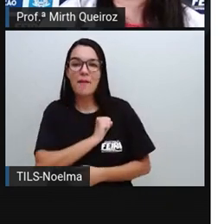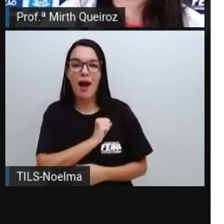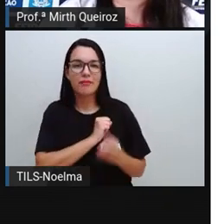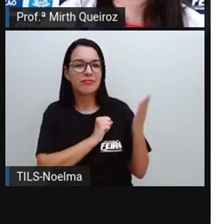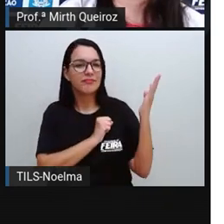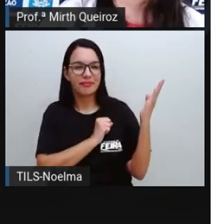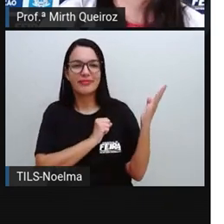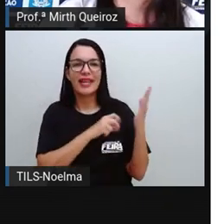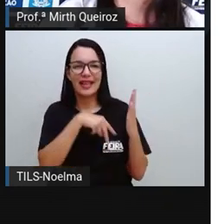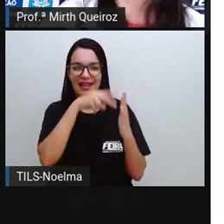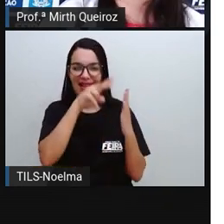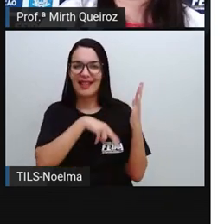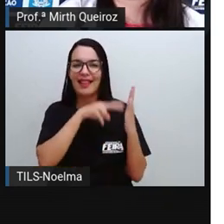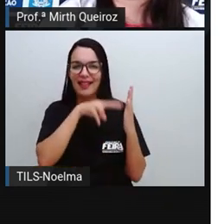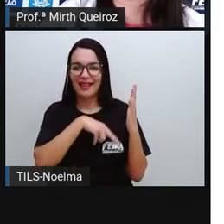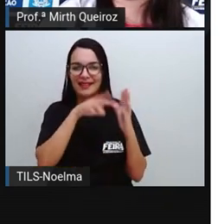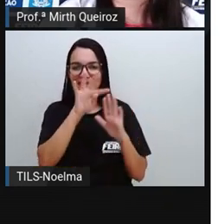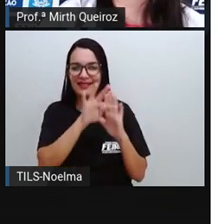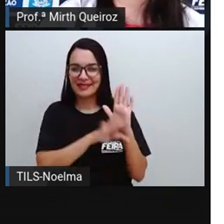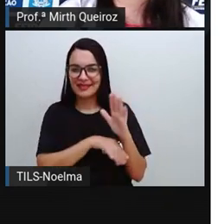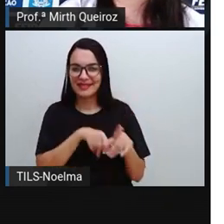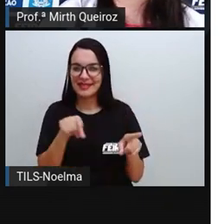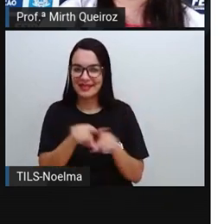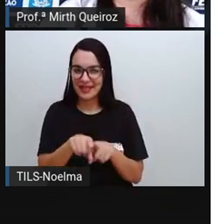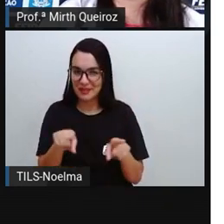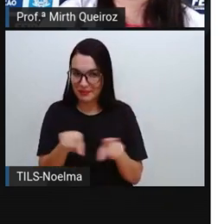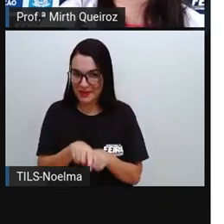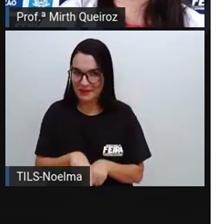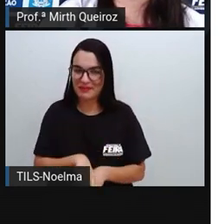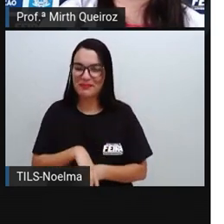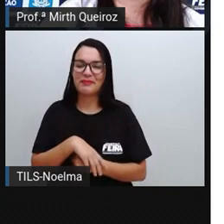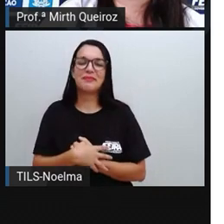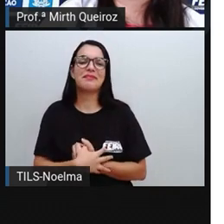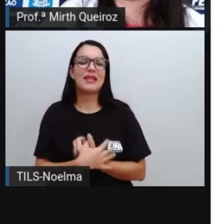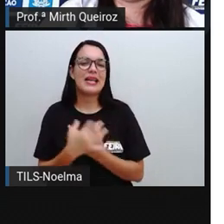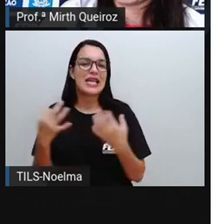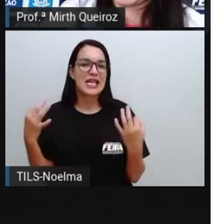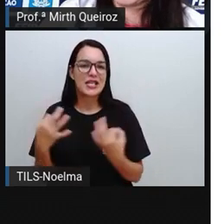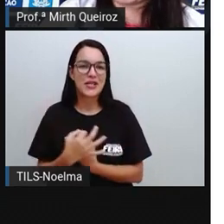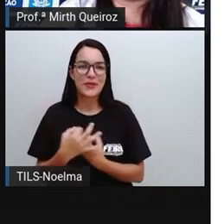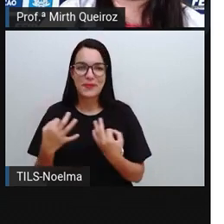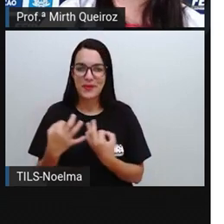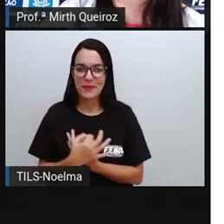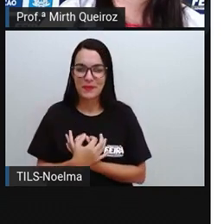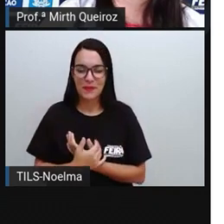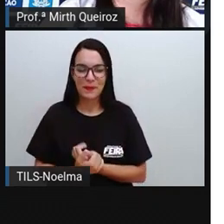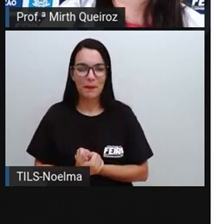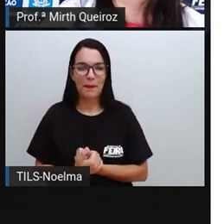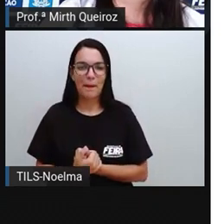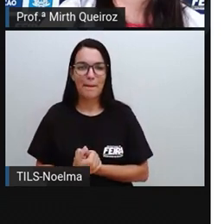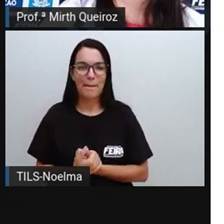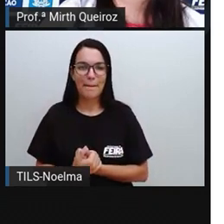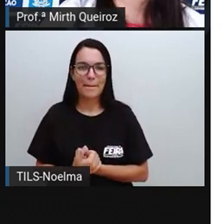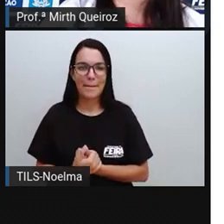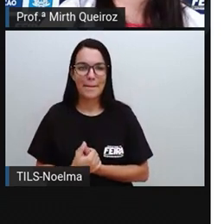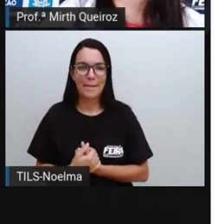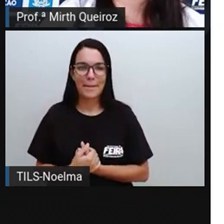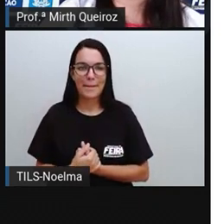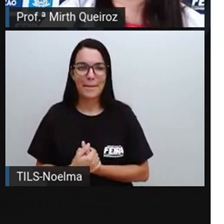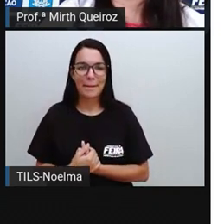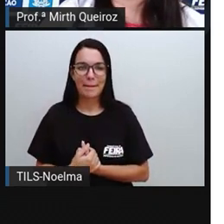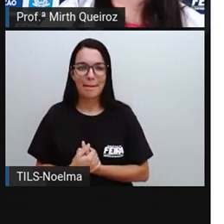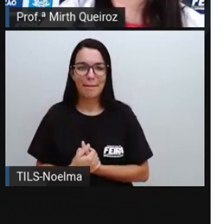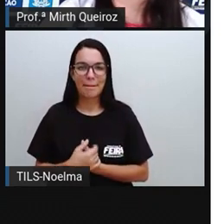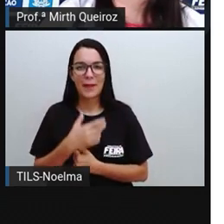esse tipo de texto, certo? Gibis da Turma da Mônica é outra indicação aí para vocês do nosso